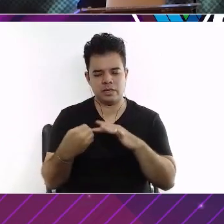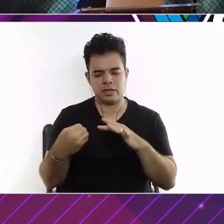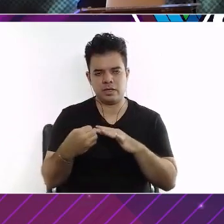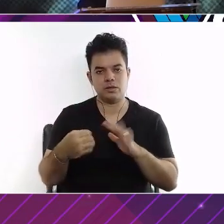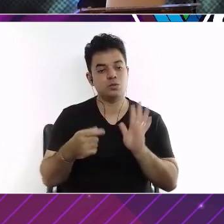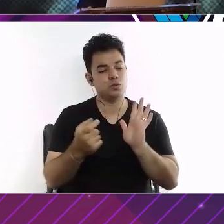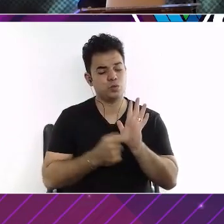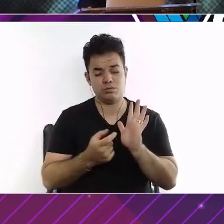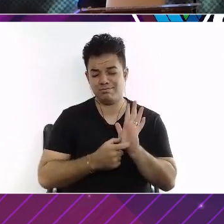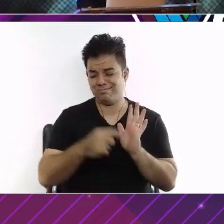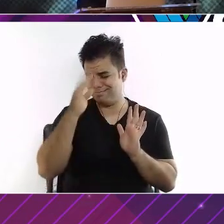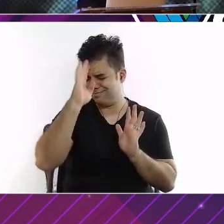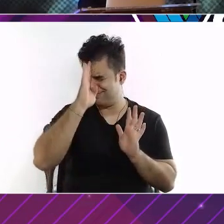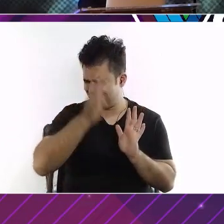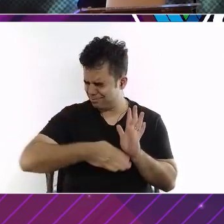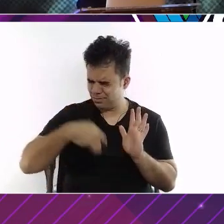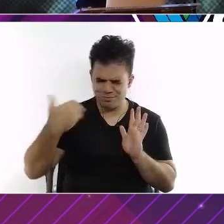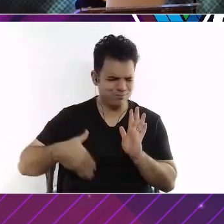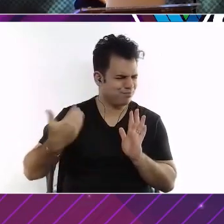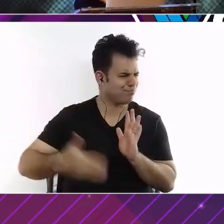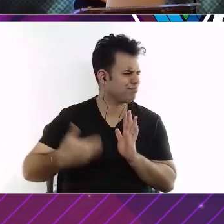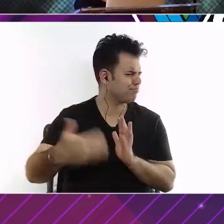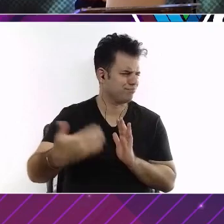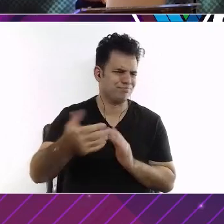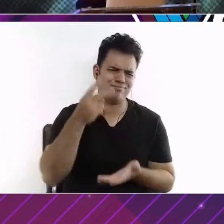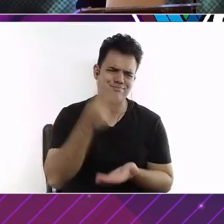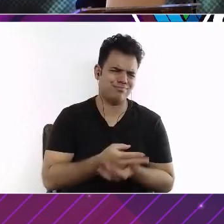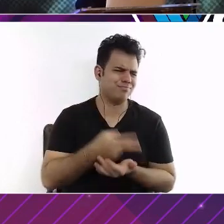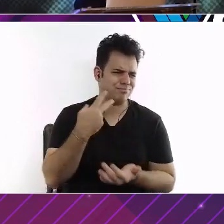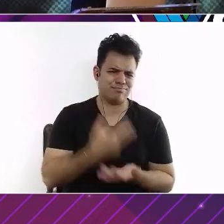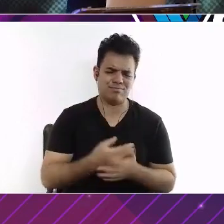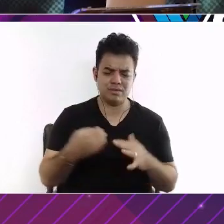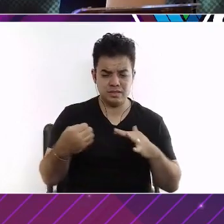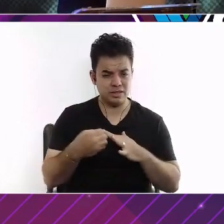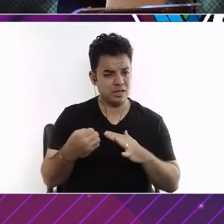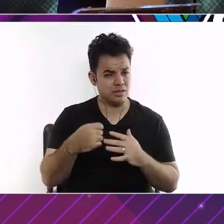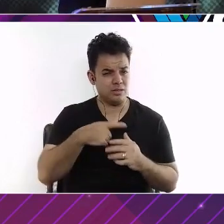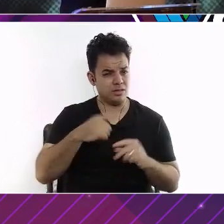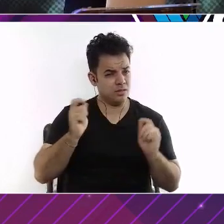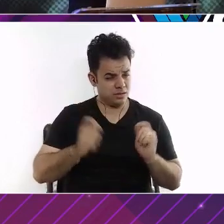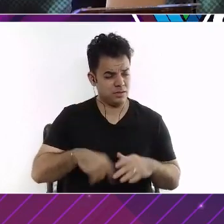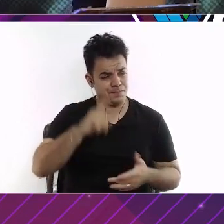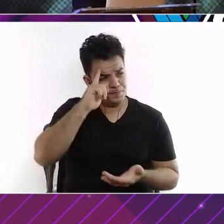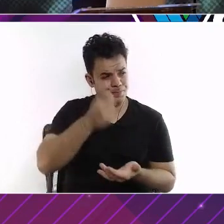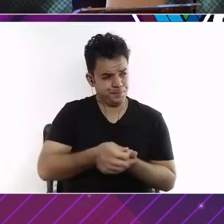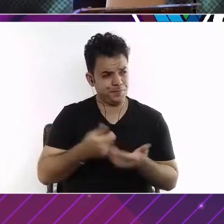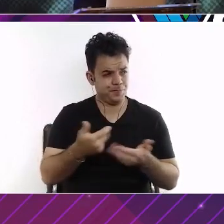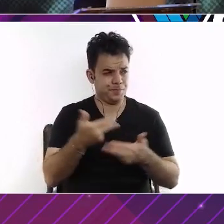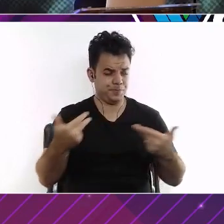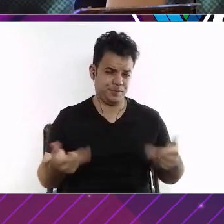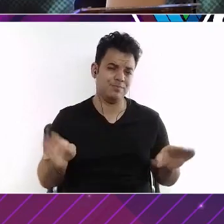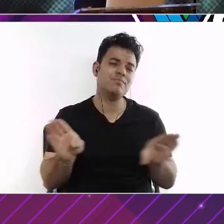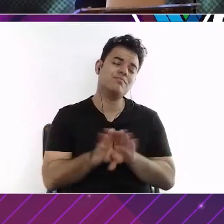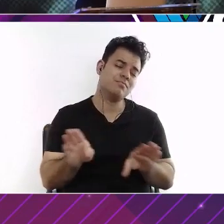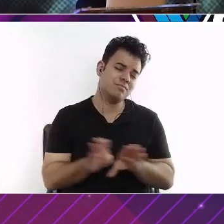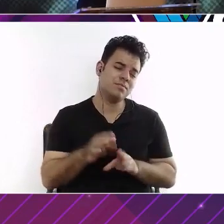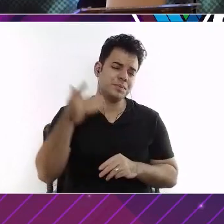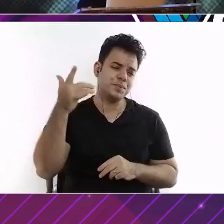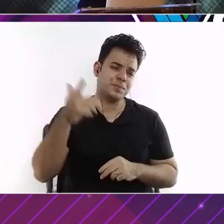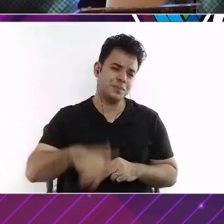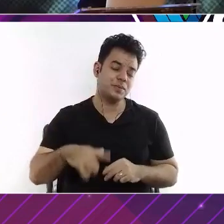principalmente, a gente devia fazer isso o tempo todo, porque, afinal de contas, a gente tem dados para tomar decisões. E é também a arte e